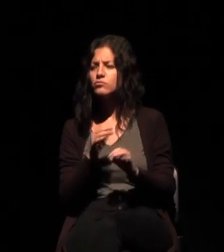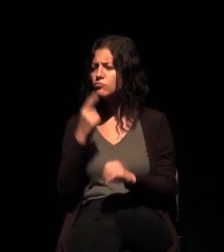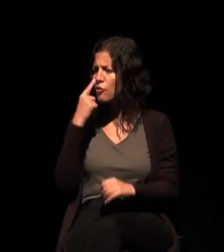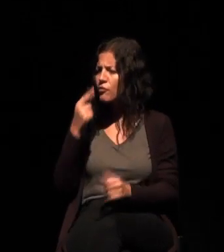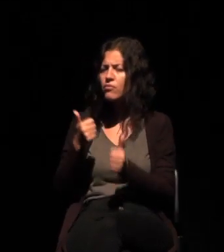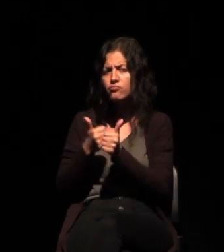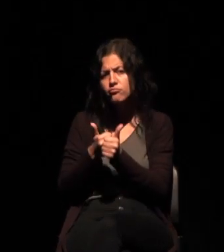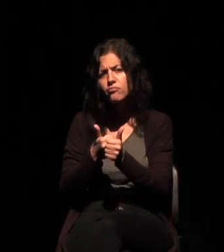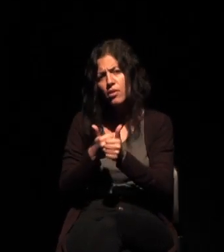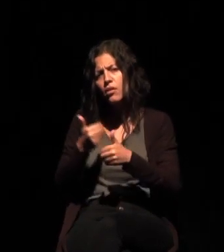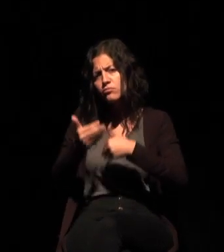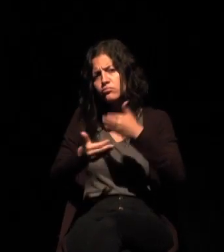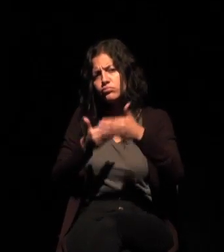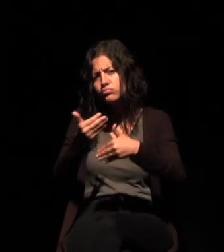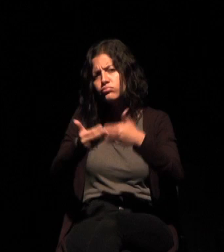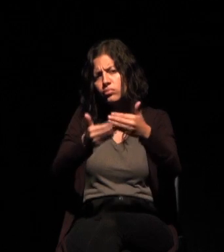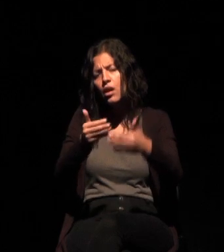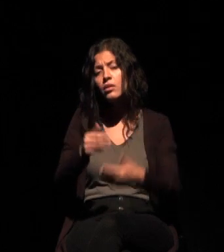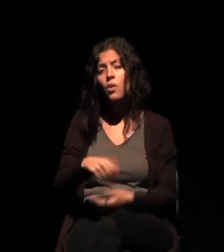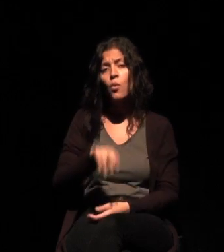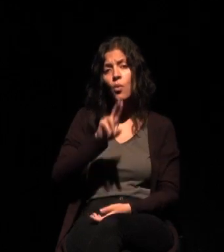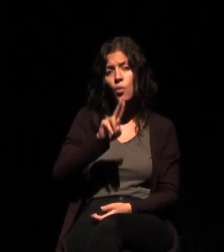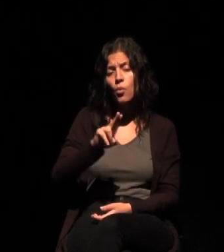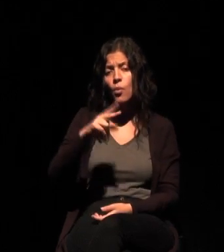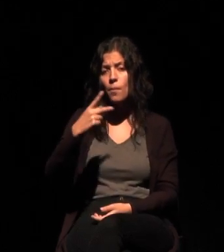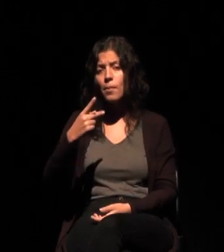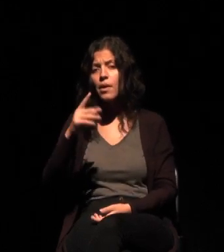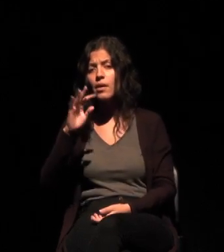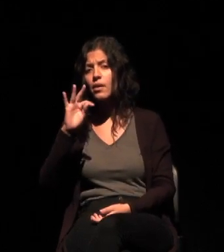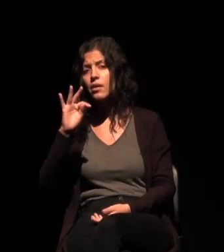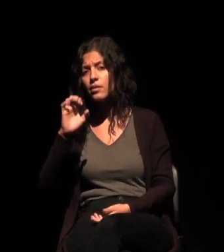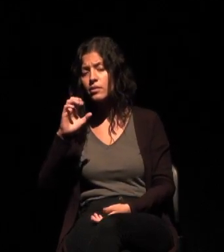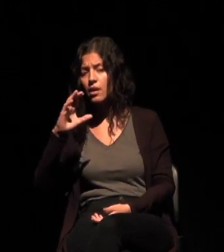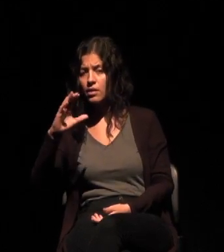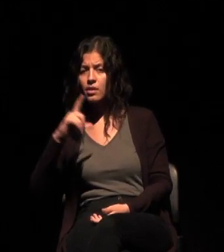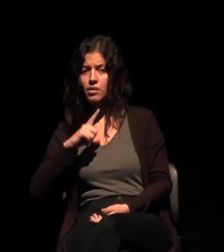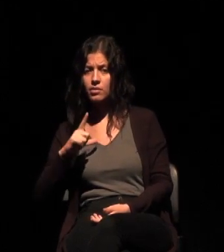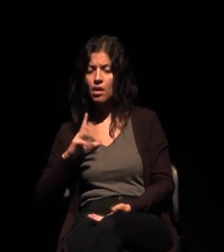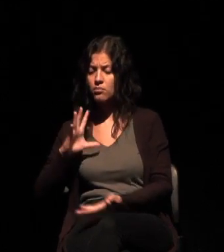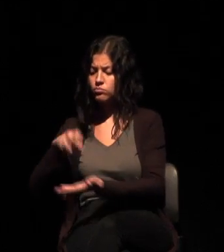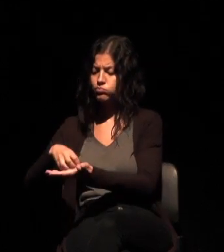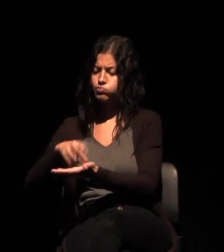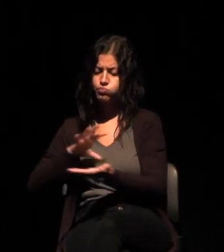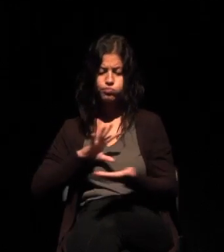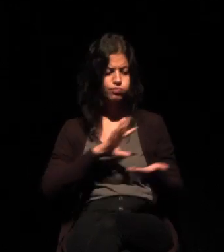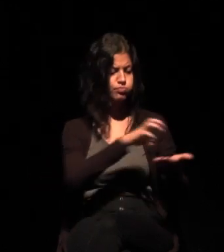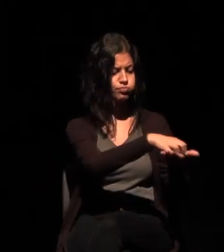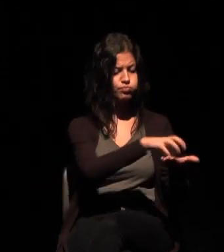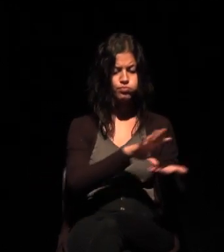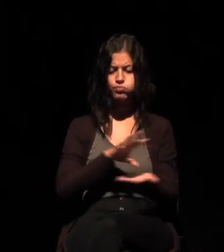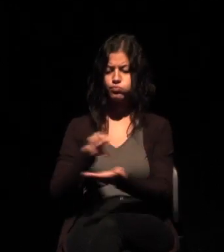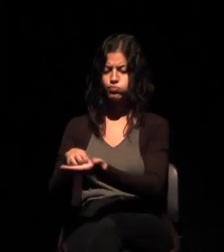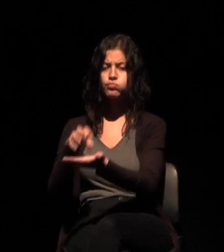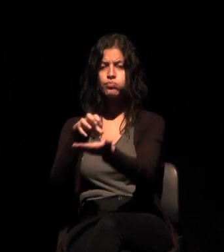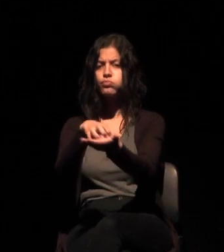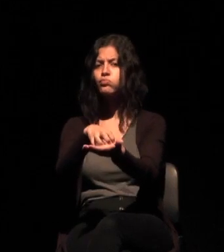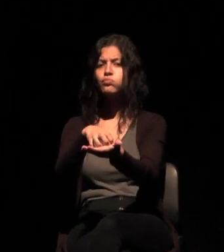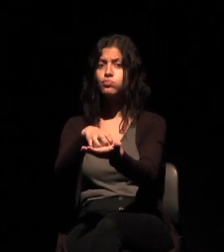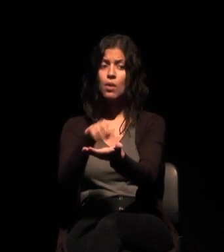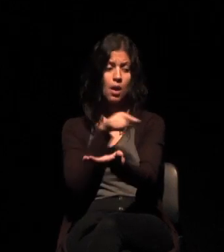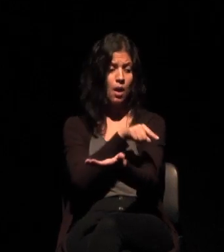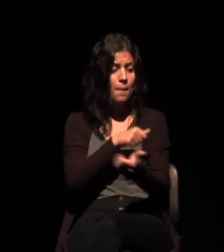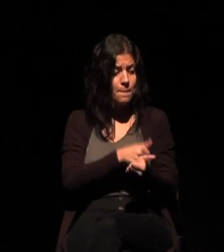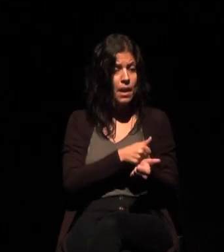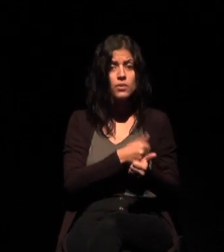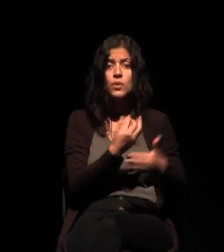vários centros do pt que estão junto das faculdades que têm maior relação com as empresas que estão situadas nesses